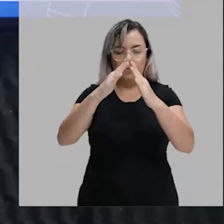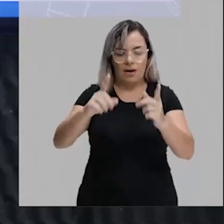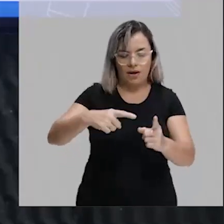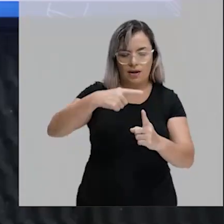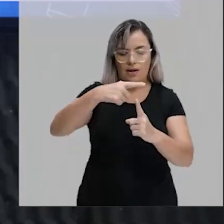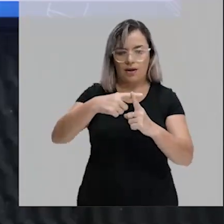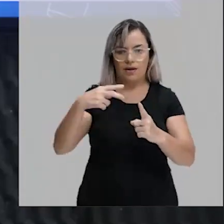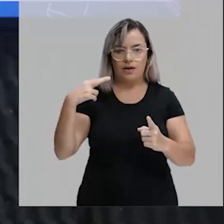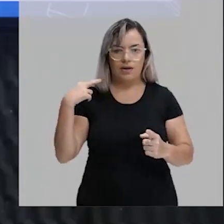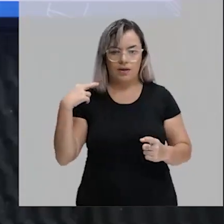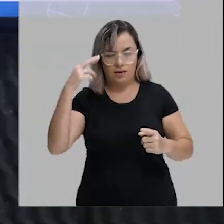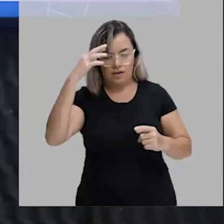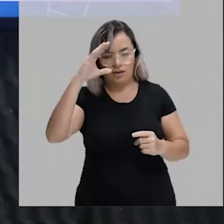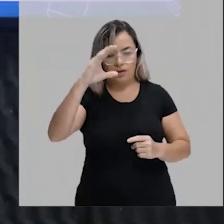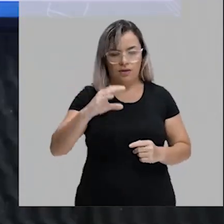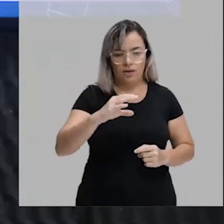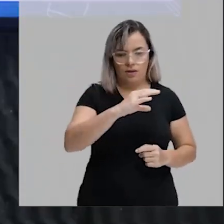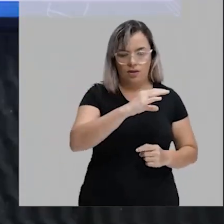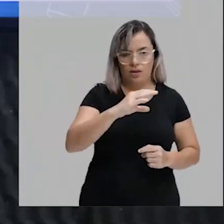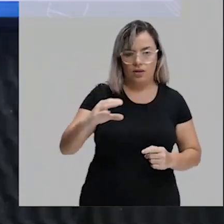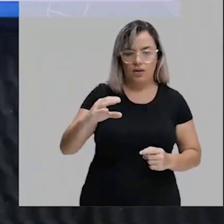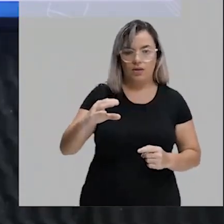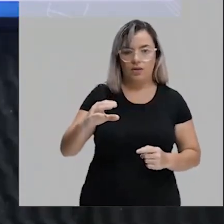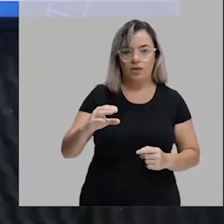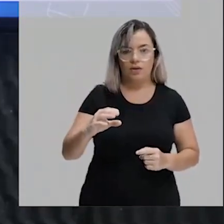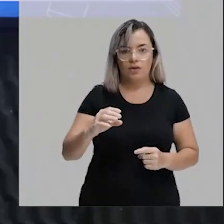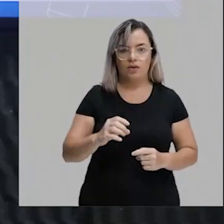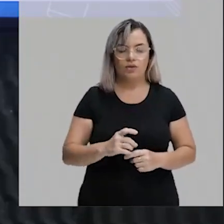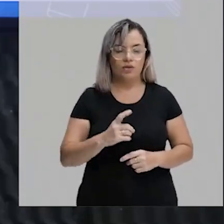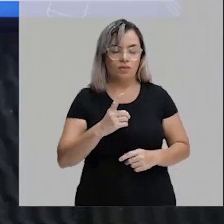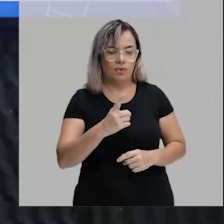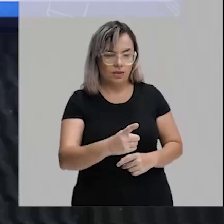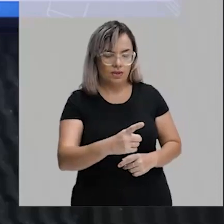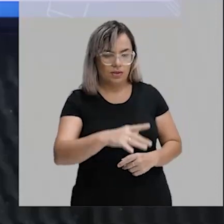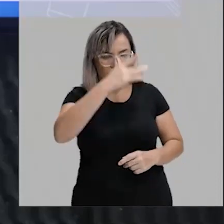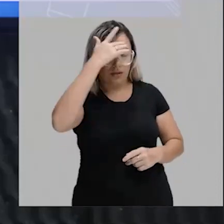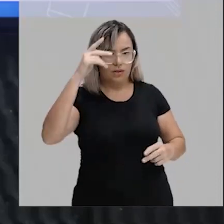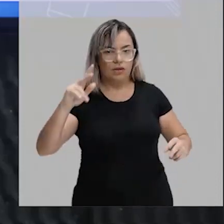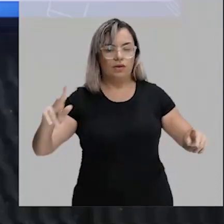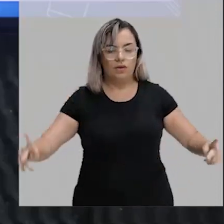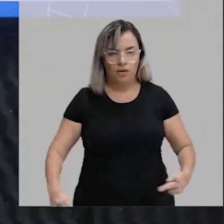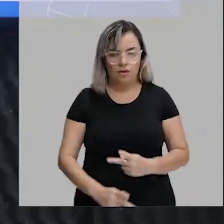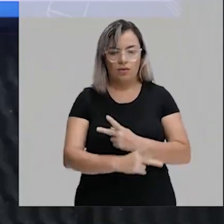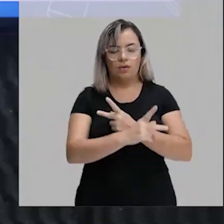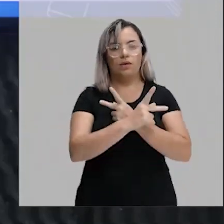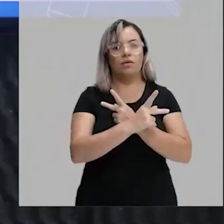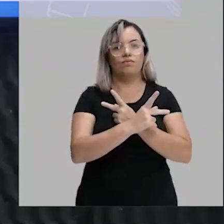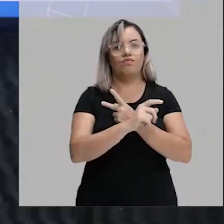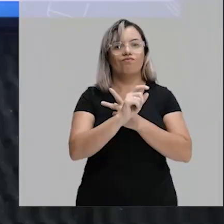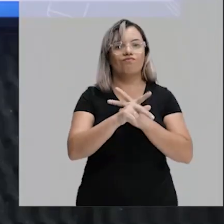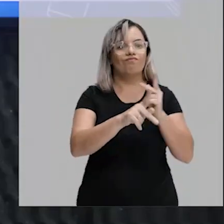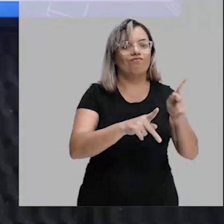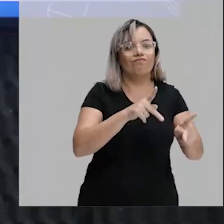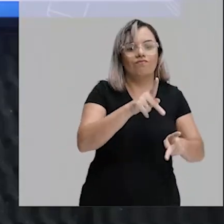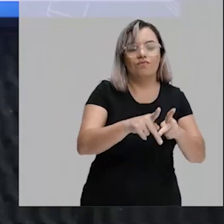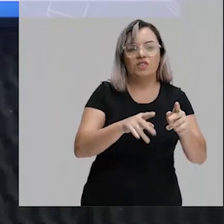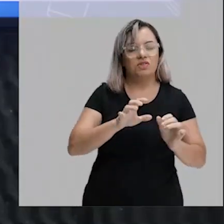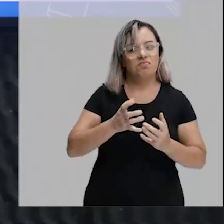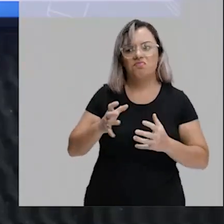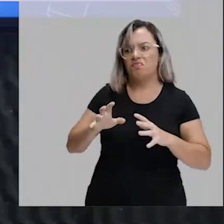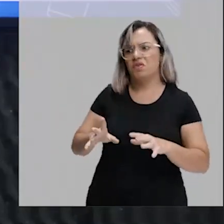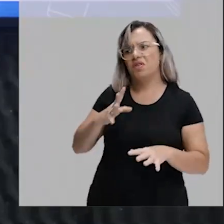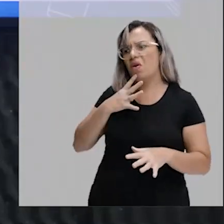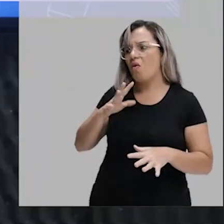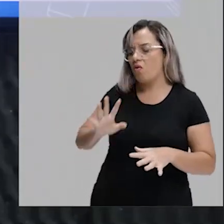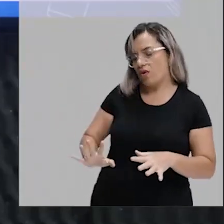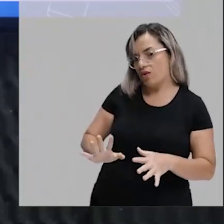De cristianizar os pagães. Para a Igreja, seria uma oportunidade de cristianizar os chamados povos pagães. Os nativos,